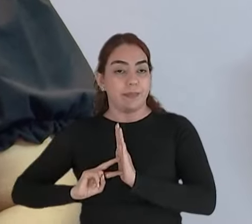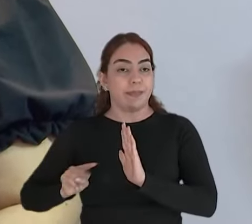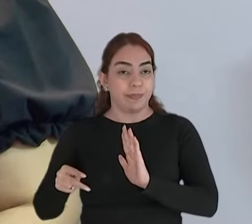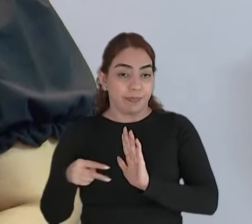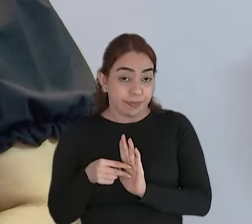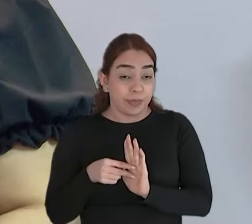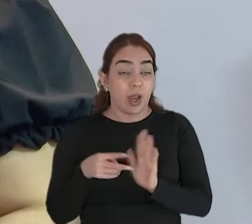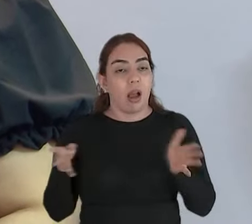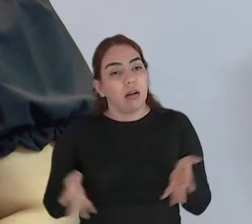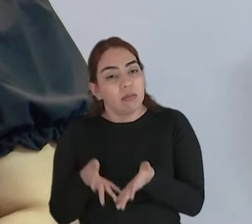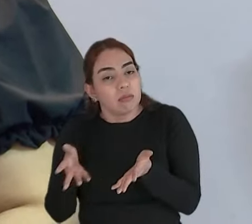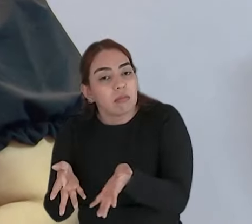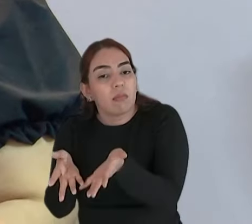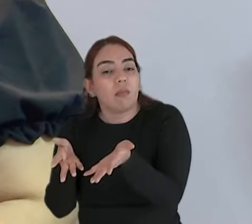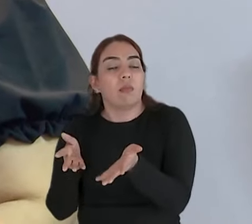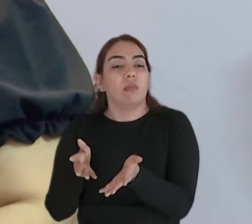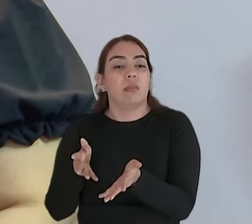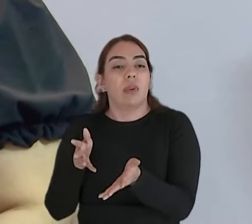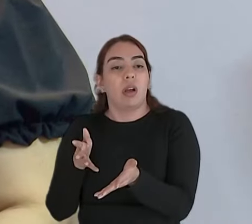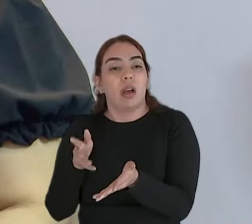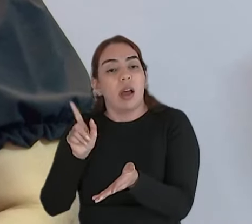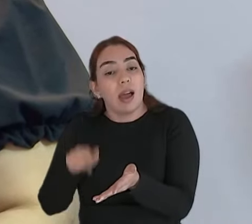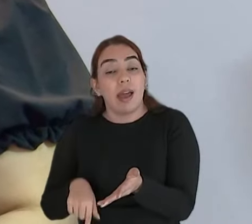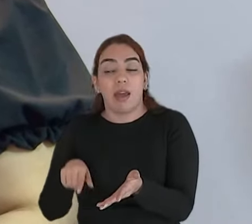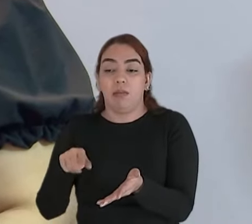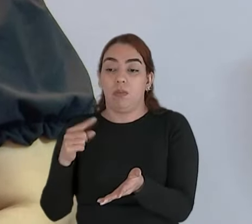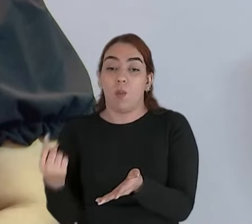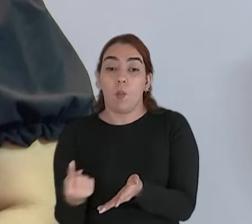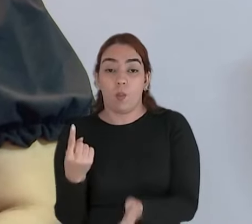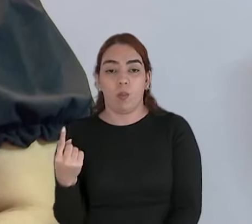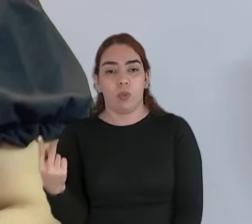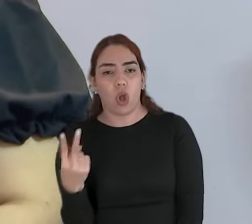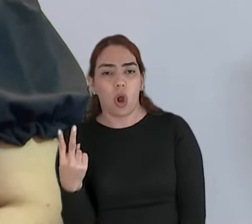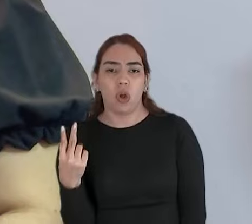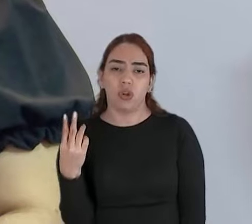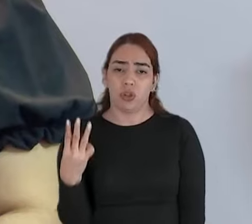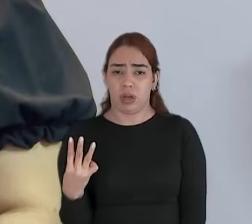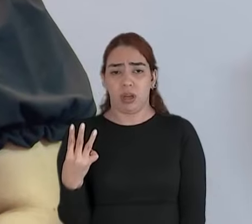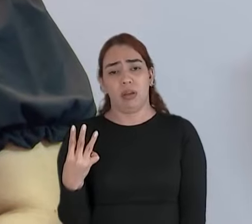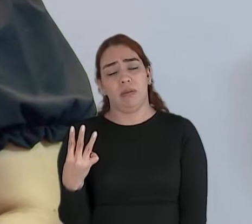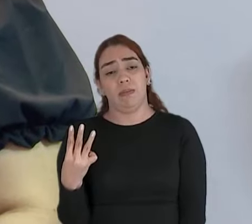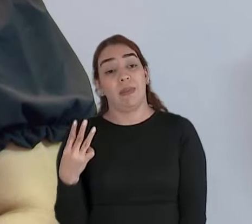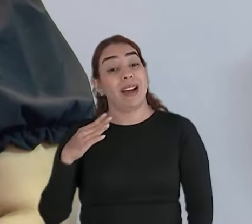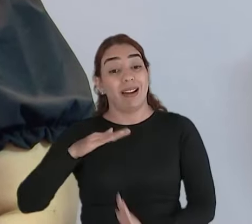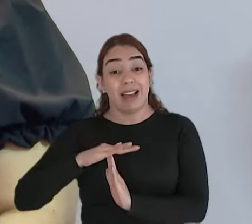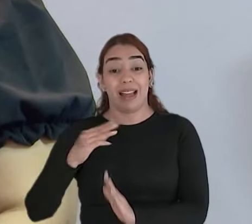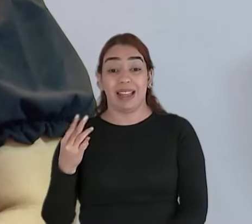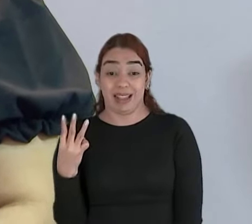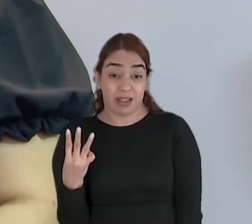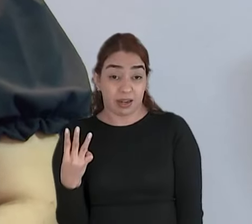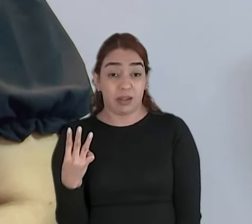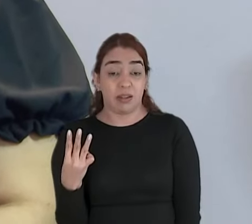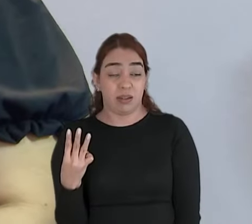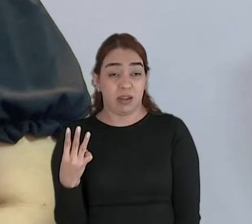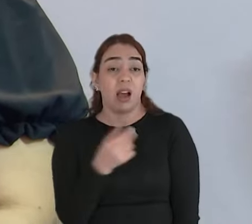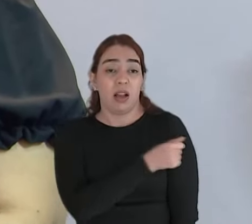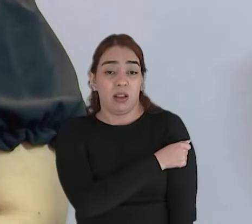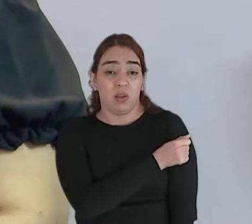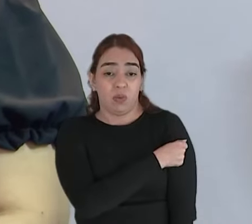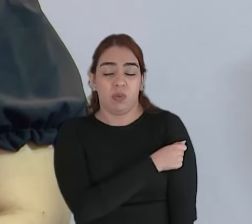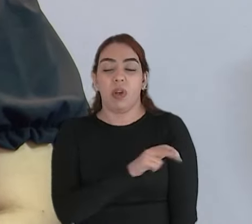gente realiza esse atendimento individualizado, em dupla ou em trio. Não pode ser mais do que isso. Então, você vai trabalhar